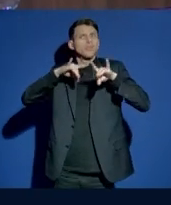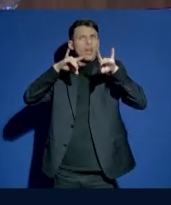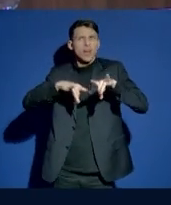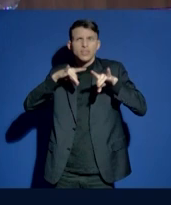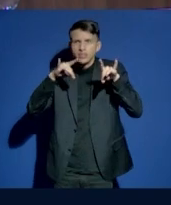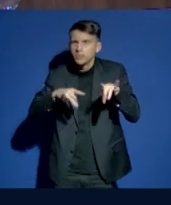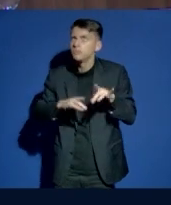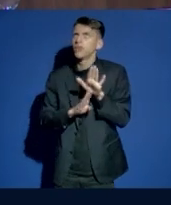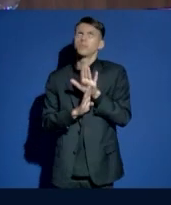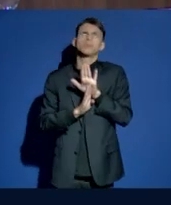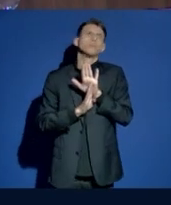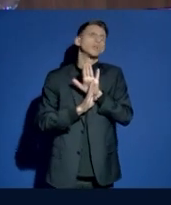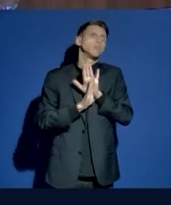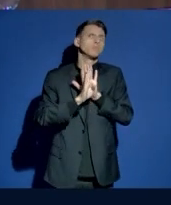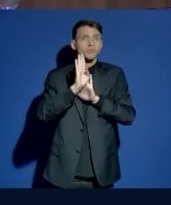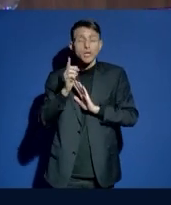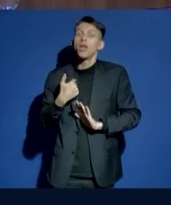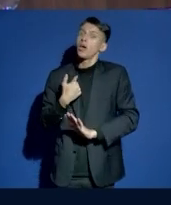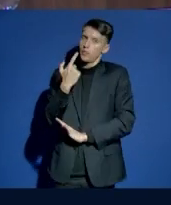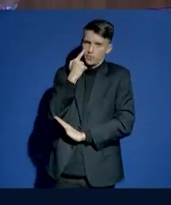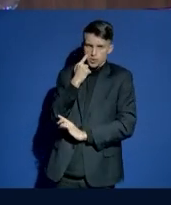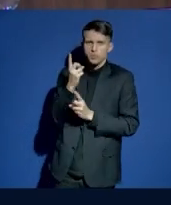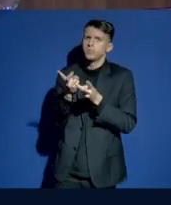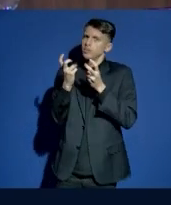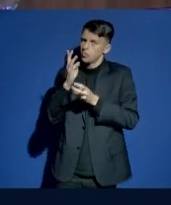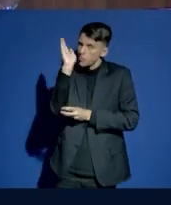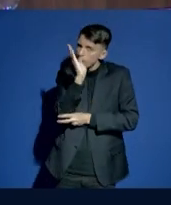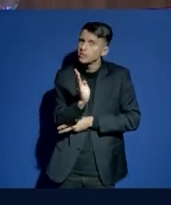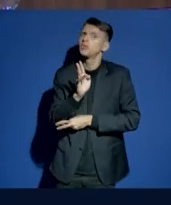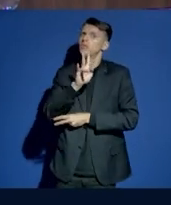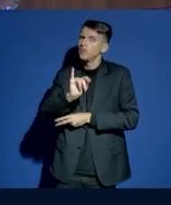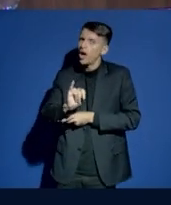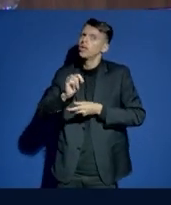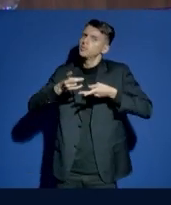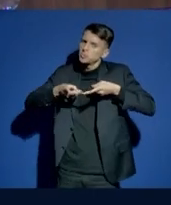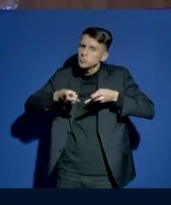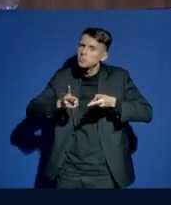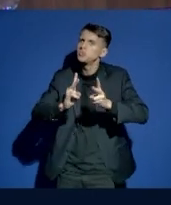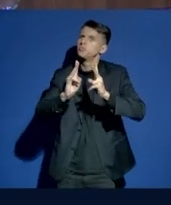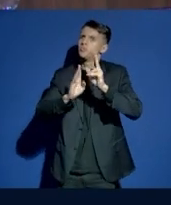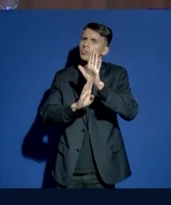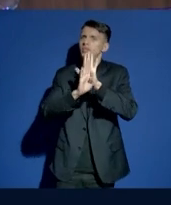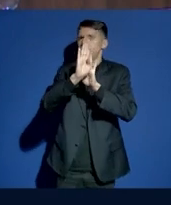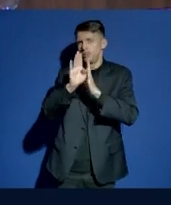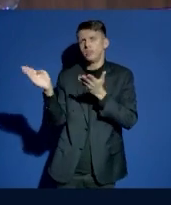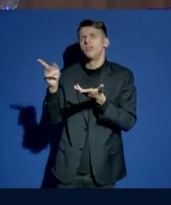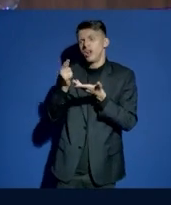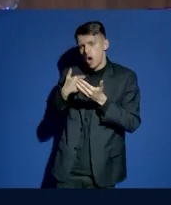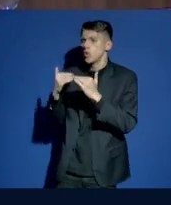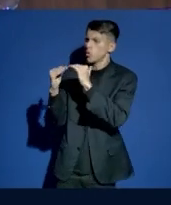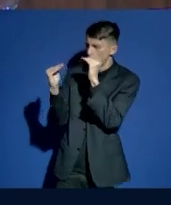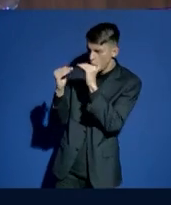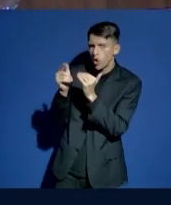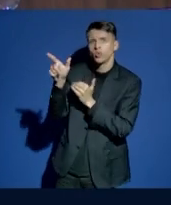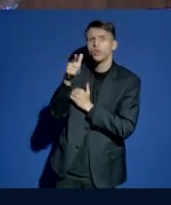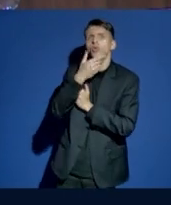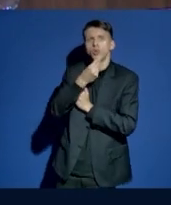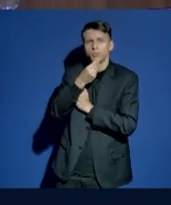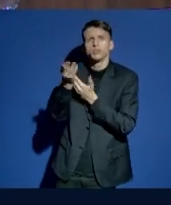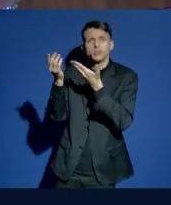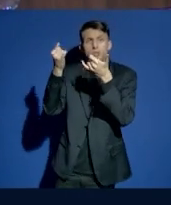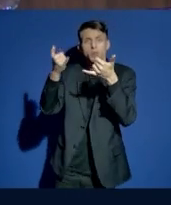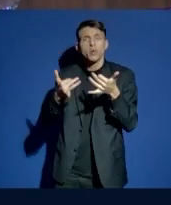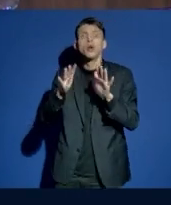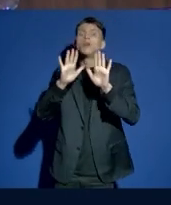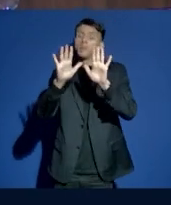está assim. Eu vejo que o Brasil vai continuar, sim, eu respeito o que o Mirão falou, é isso mesmo, no curtíssimo prazo,